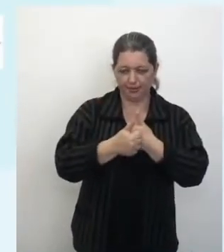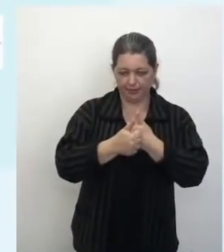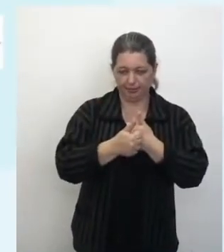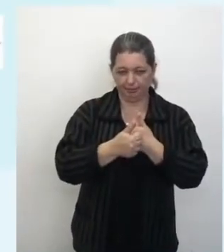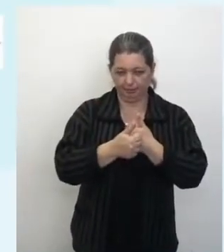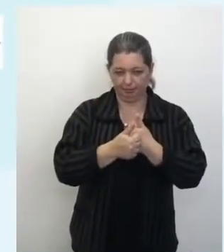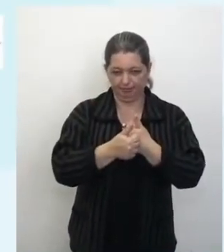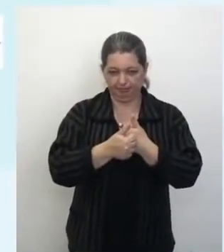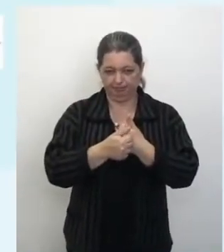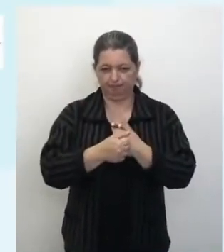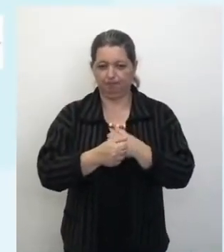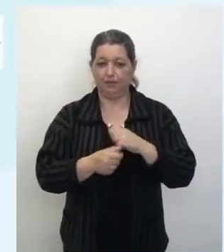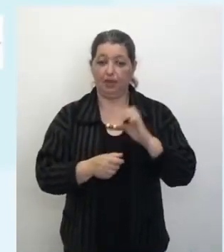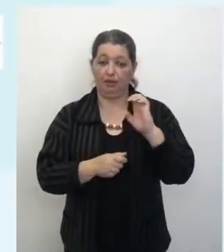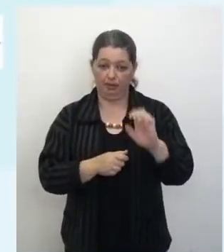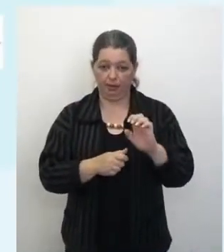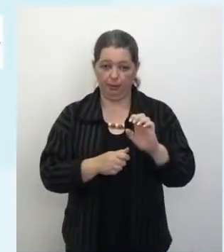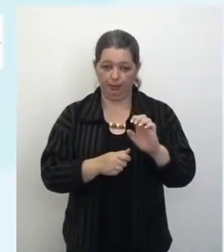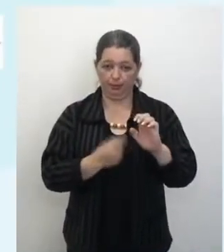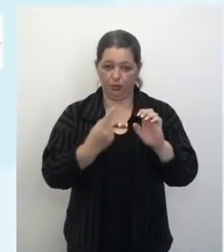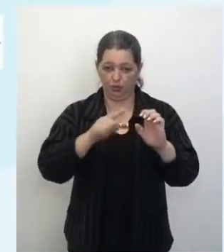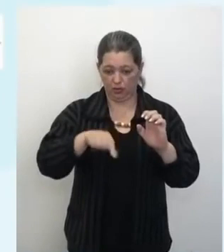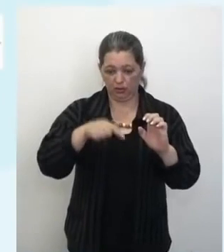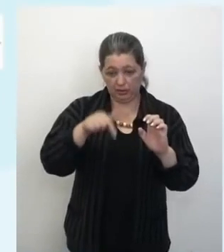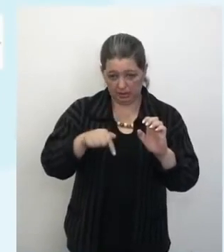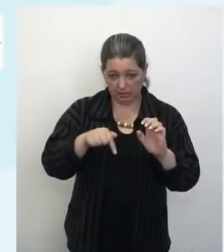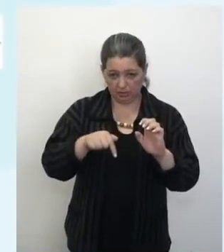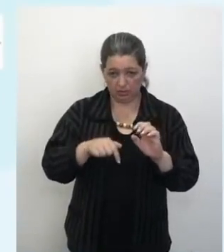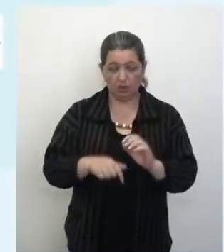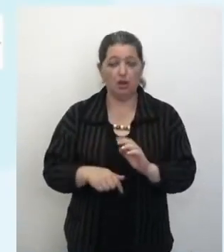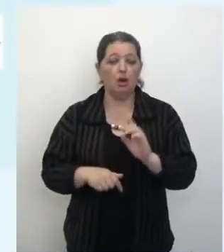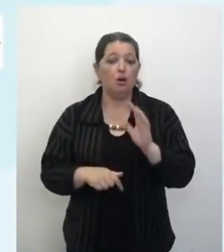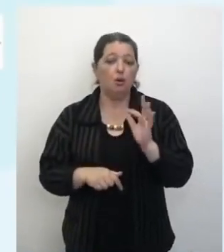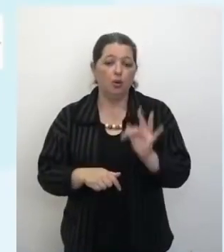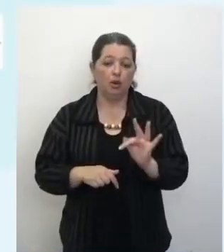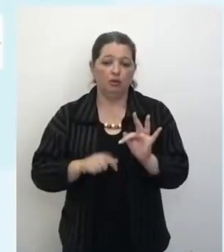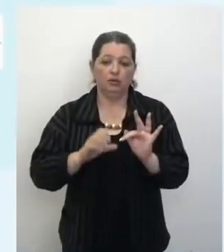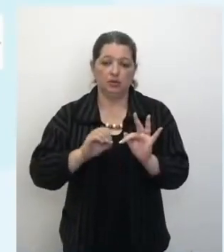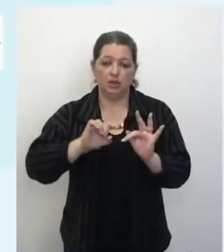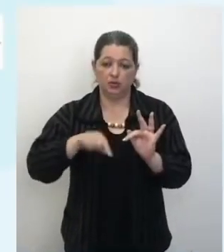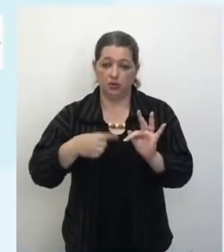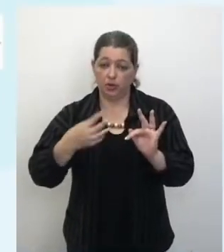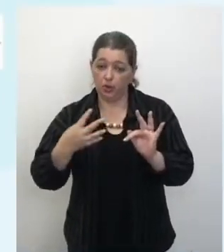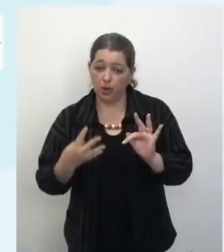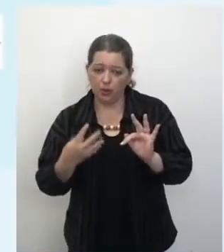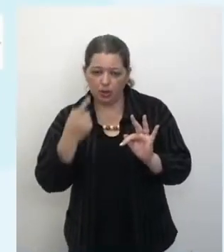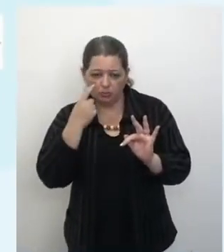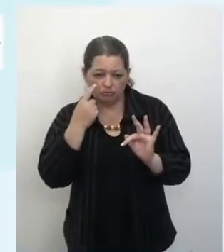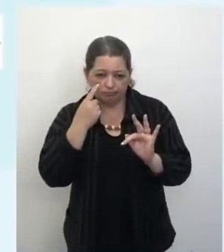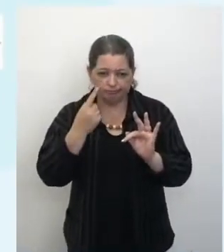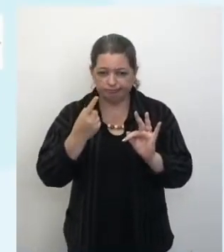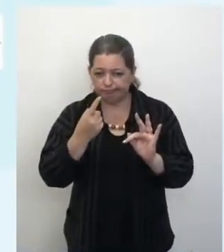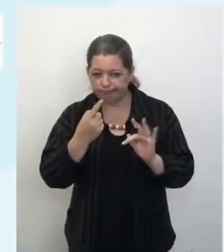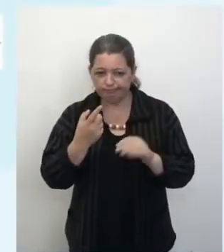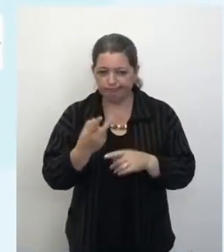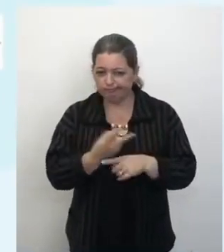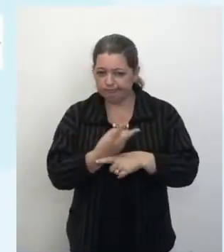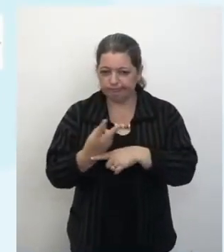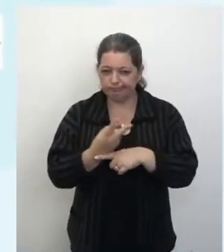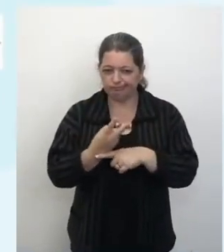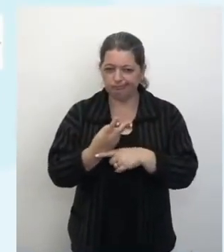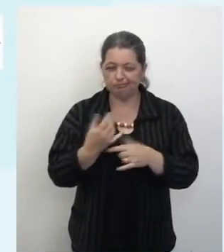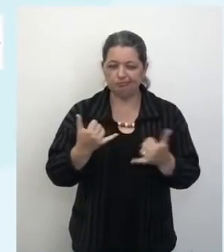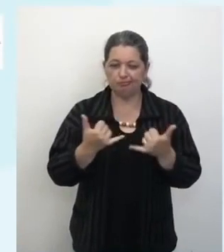ser a E, que é o 1,7. O F, 0,4. Bom, 0,4, aproximadamente,